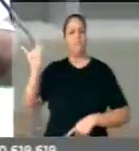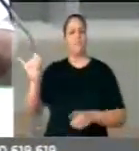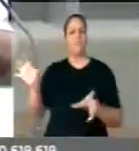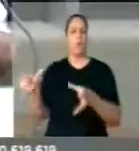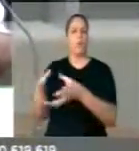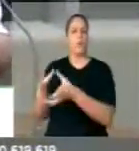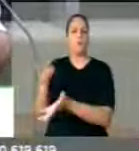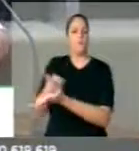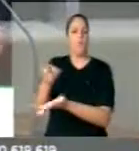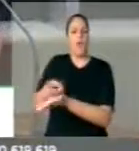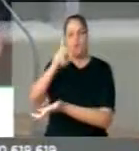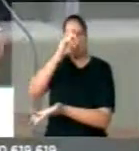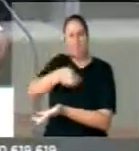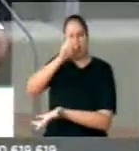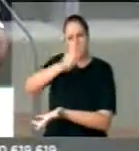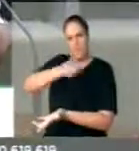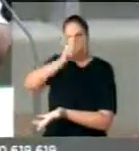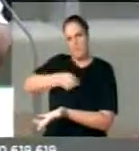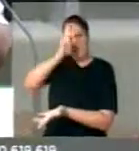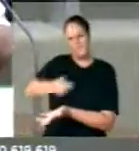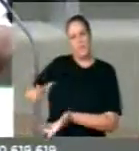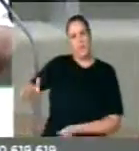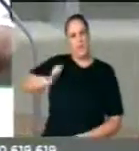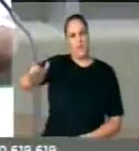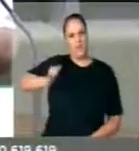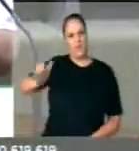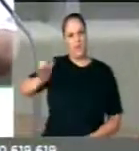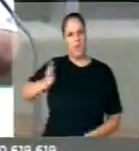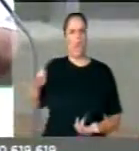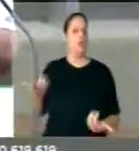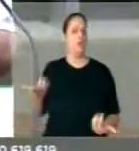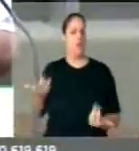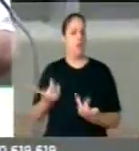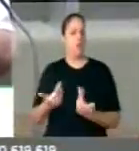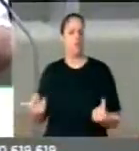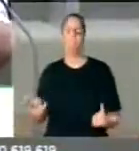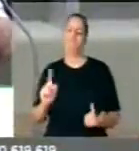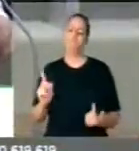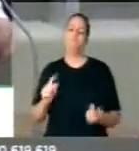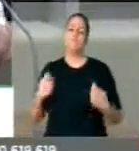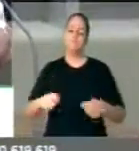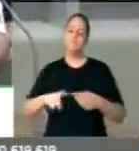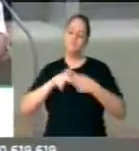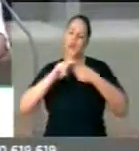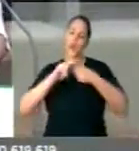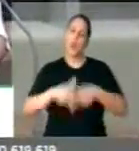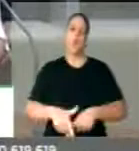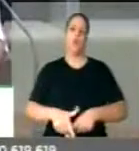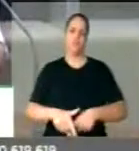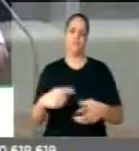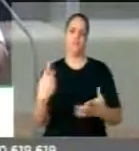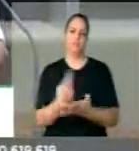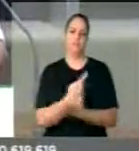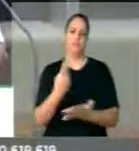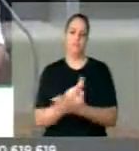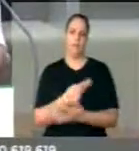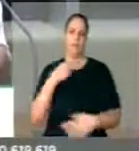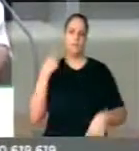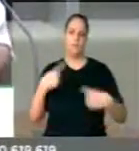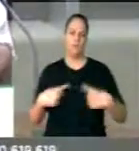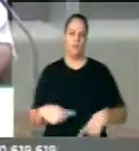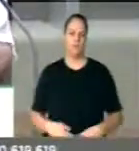e mandatos por grupos econômicos e corrigir distorções do sistema político vigente.